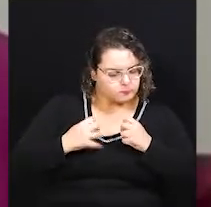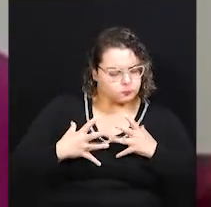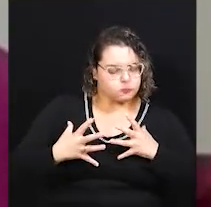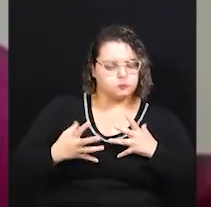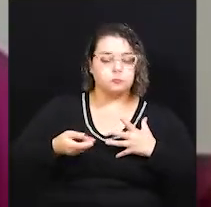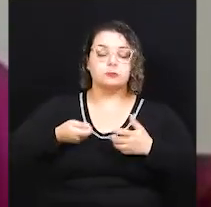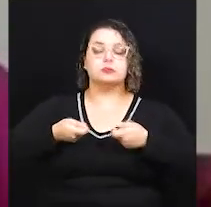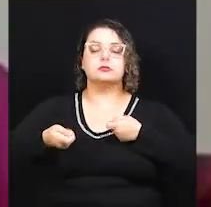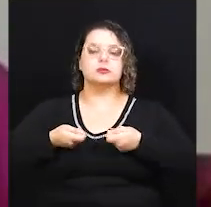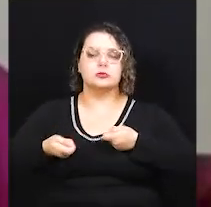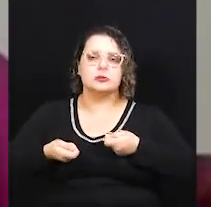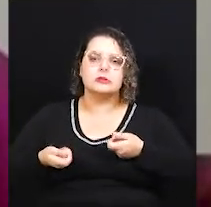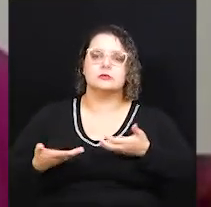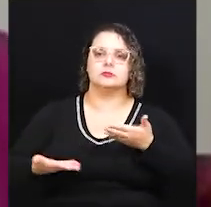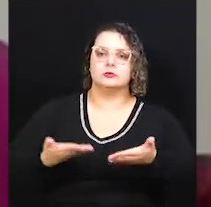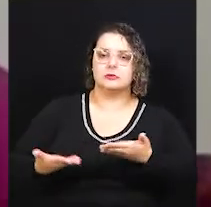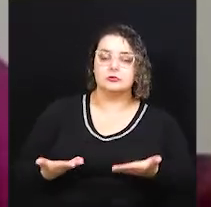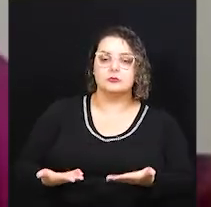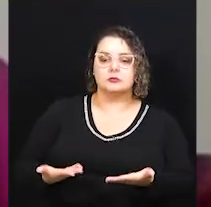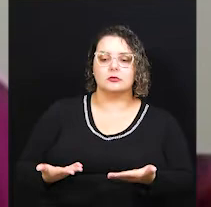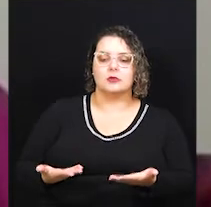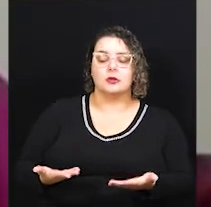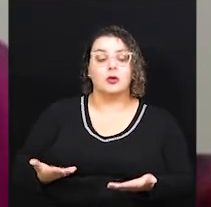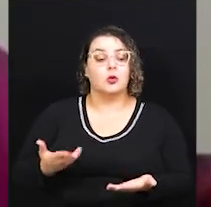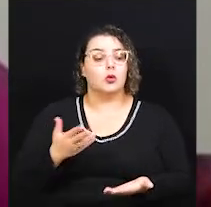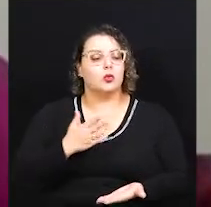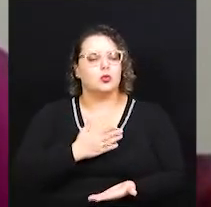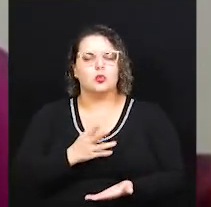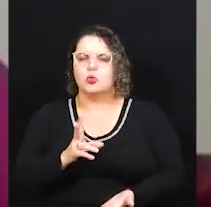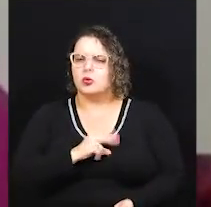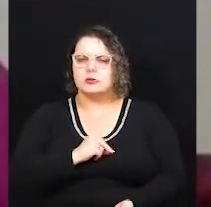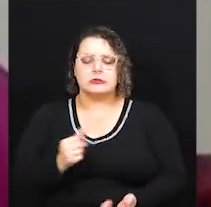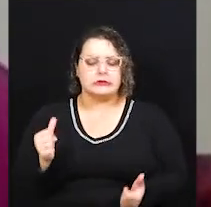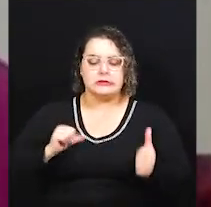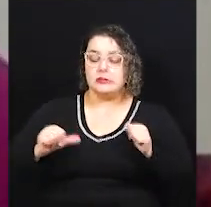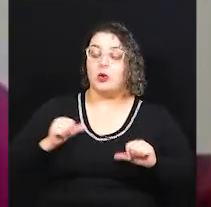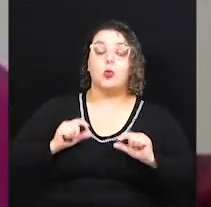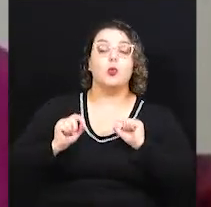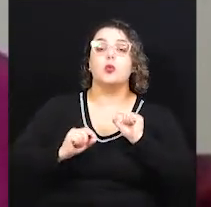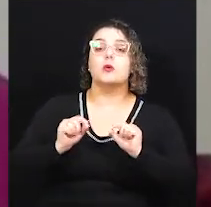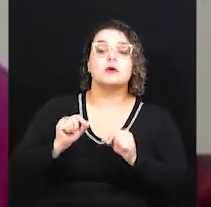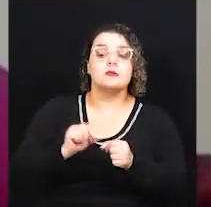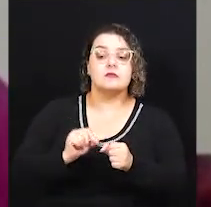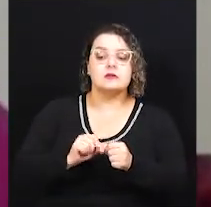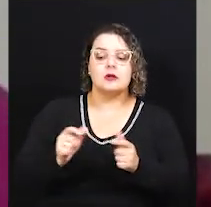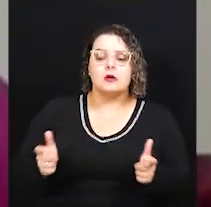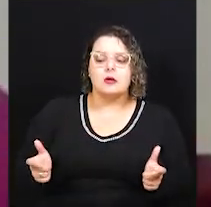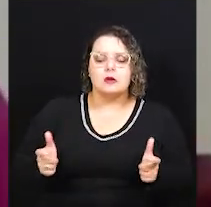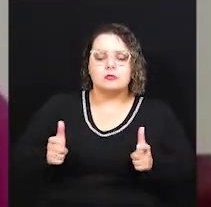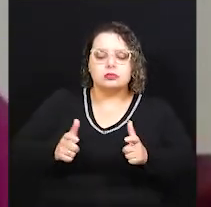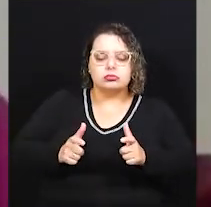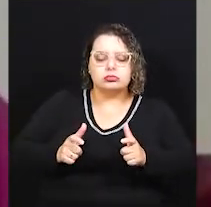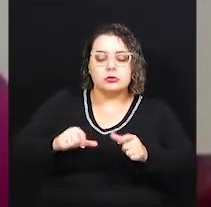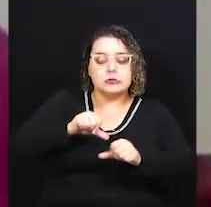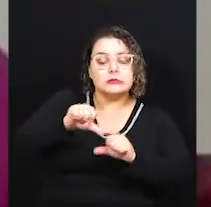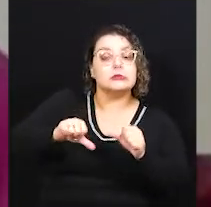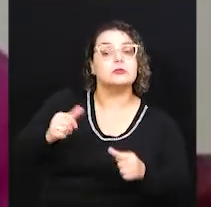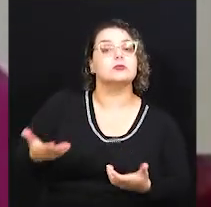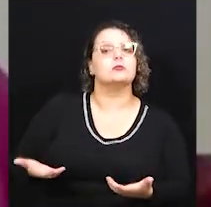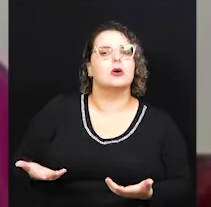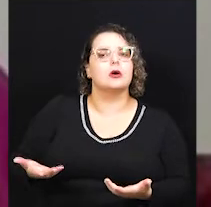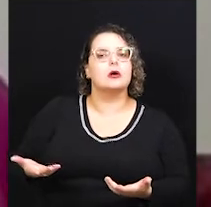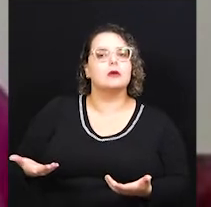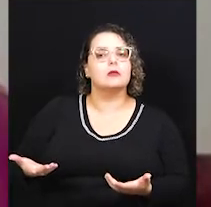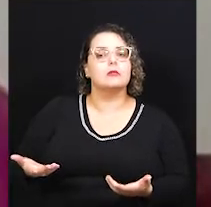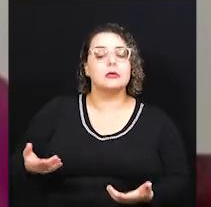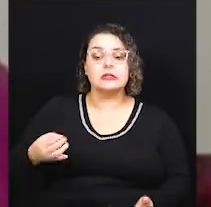você aprende a lidar com isso. Aí você começa, nossa, quando eu estou com ansiedade, o que eu tenho que fazer para amenizar e transformar essa ansiedade? Mas